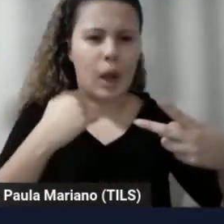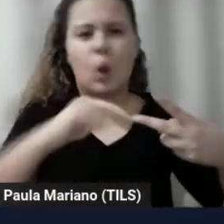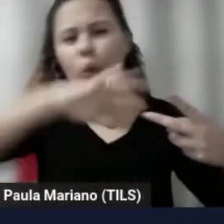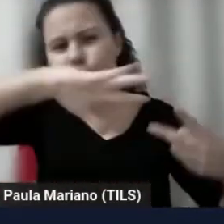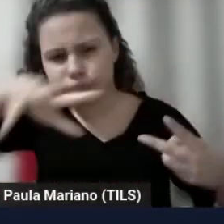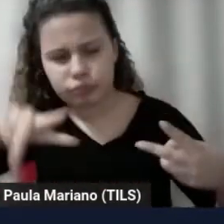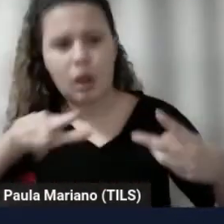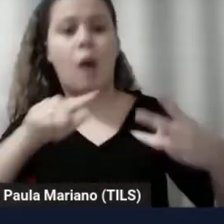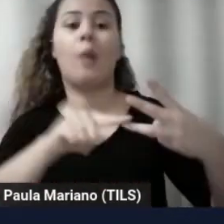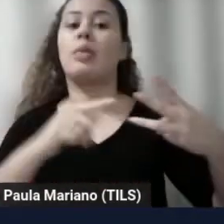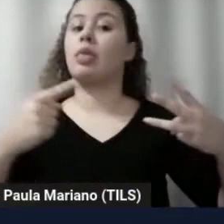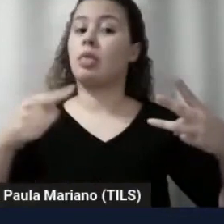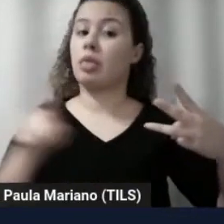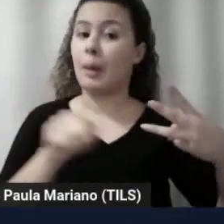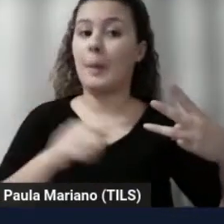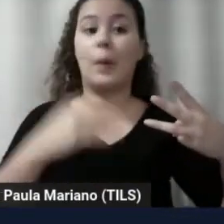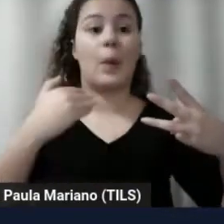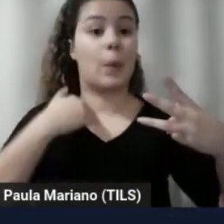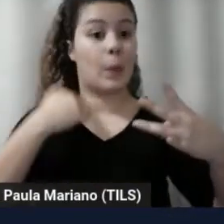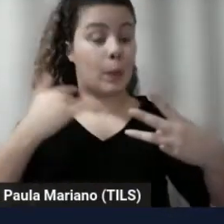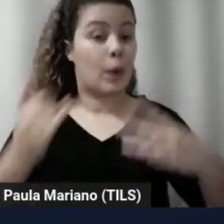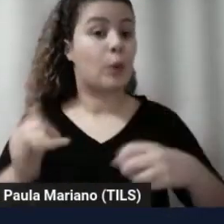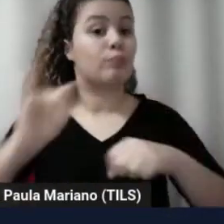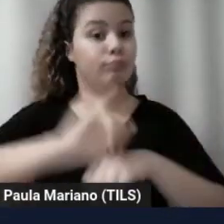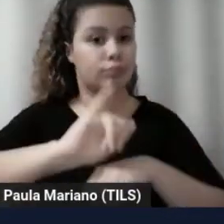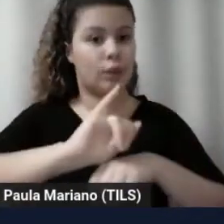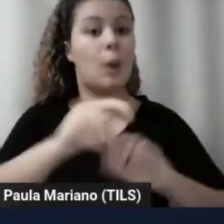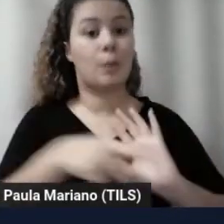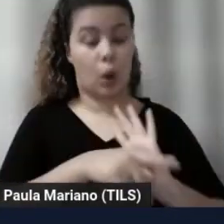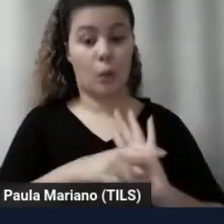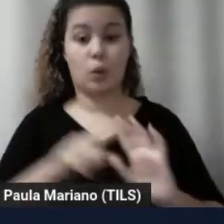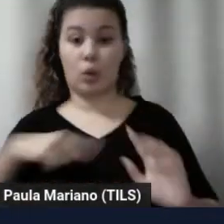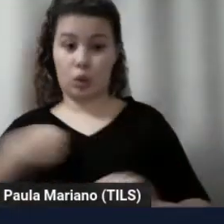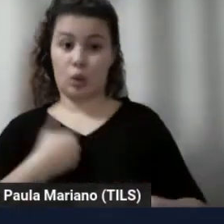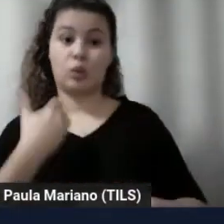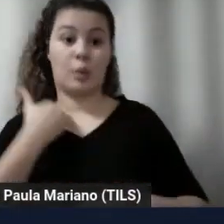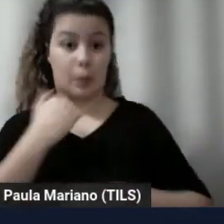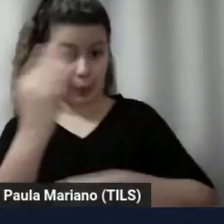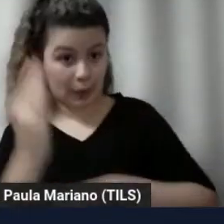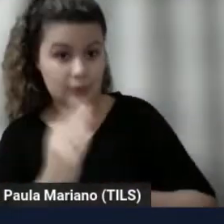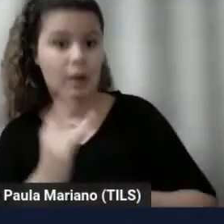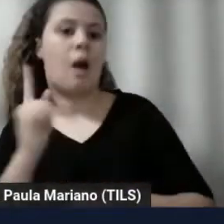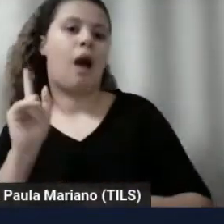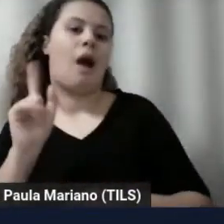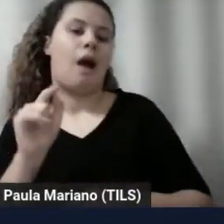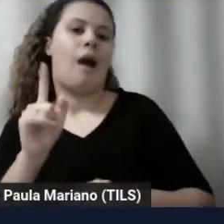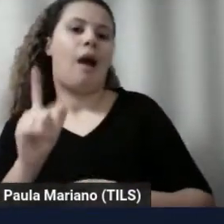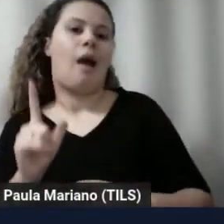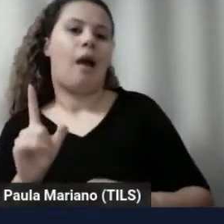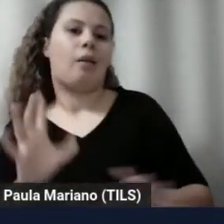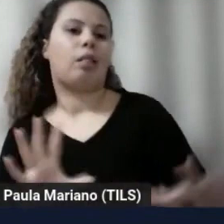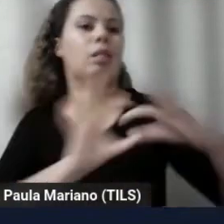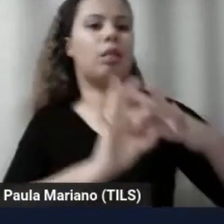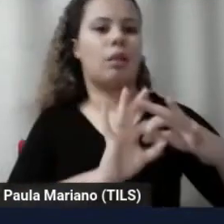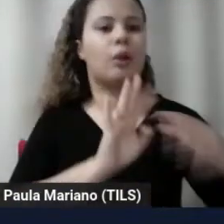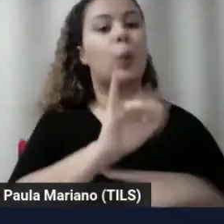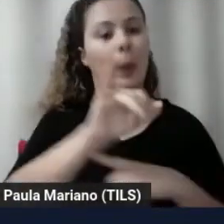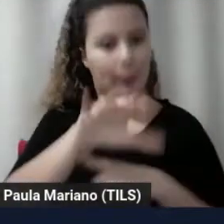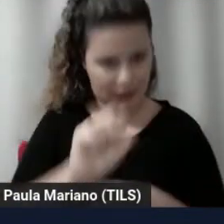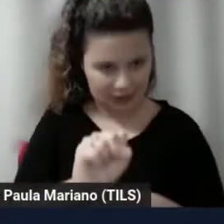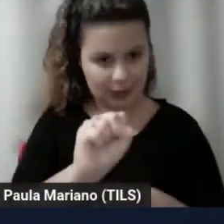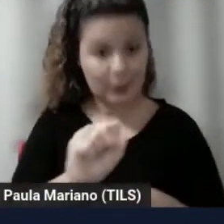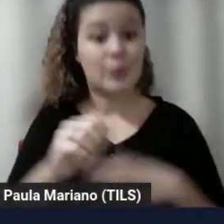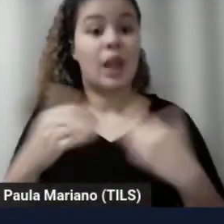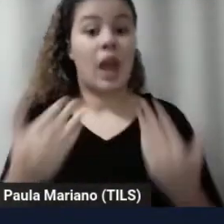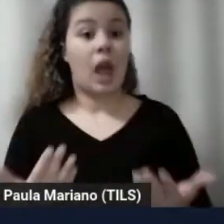O Banco Central brasileiro é subordinado ao BIS. E o Roberto Campos Neto tem feito um trabalho